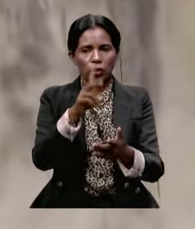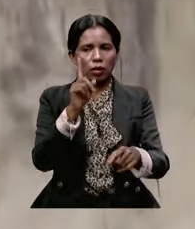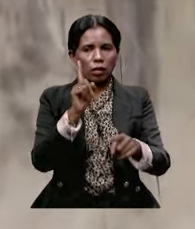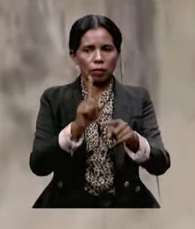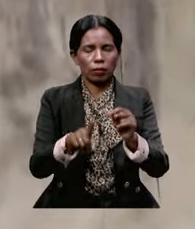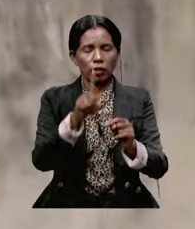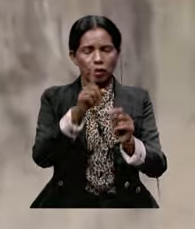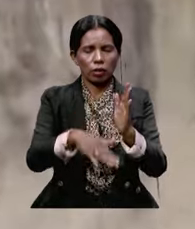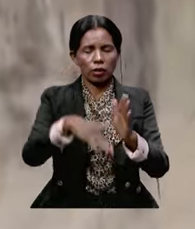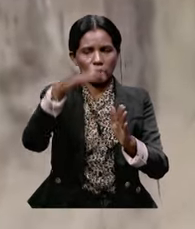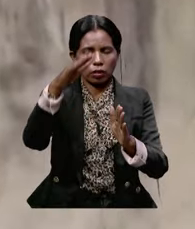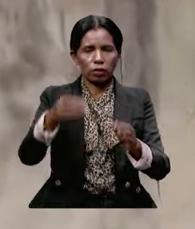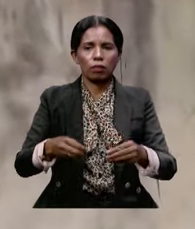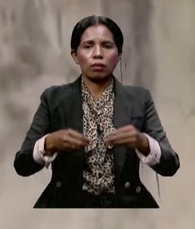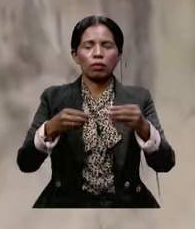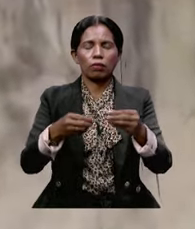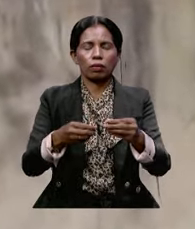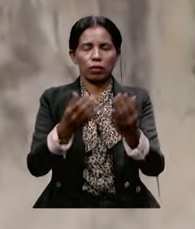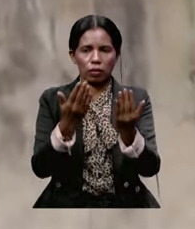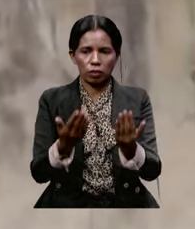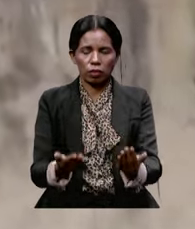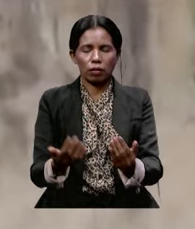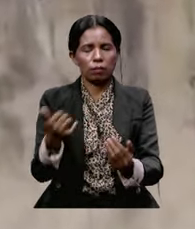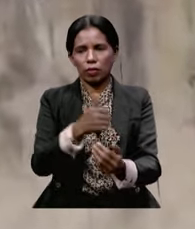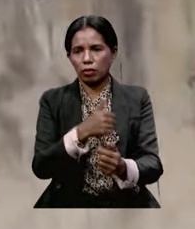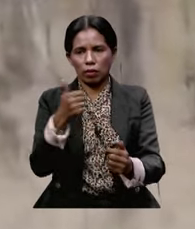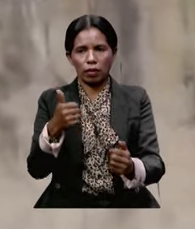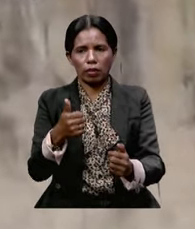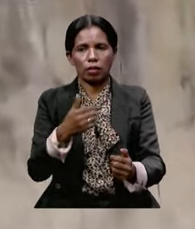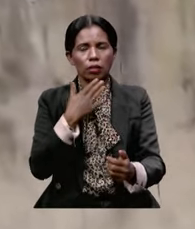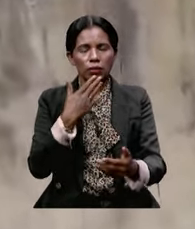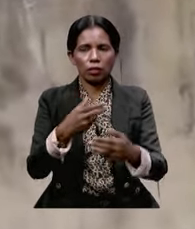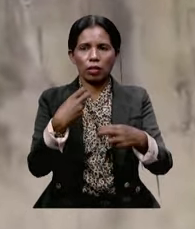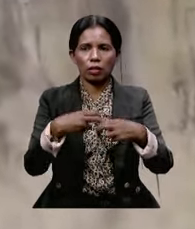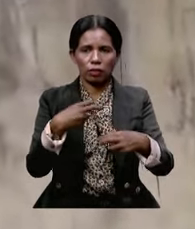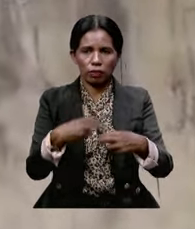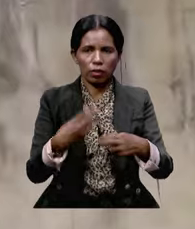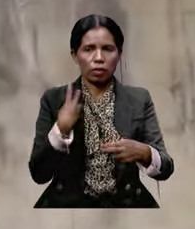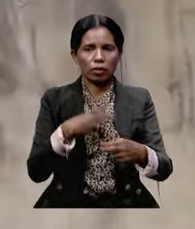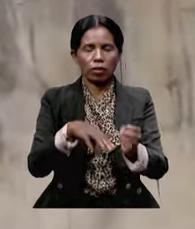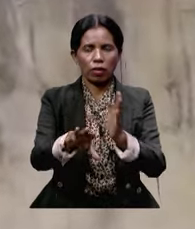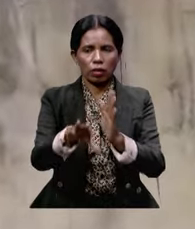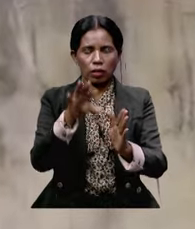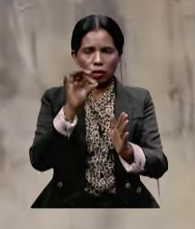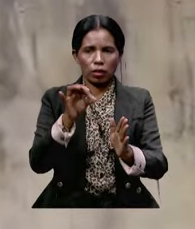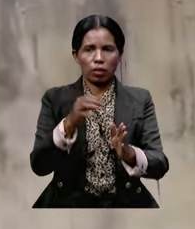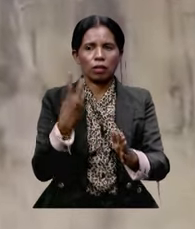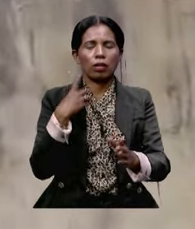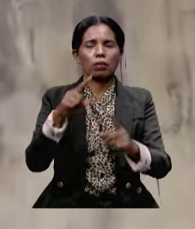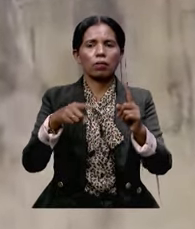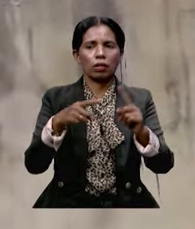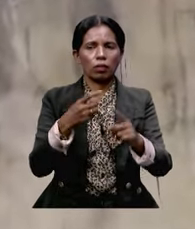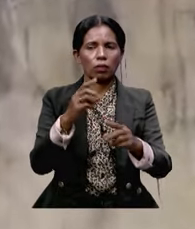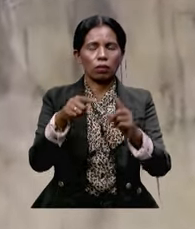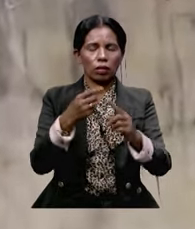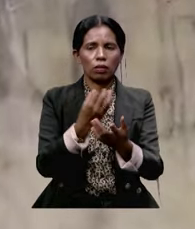ida liu ho di foto dan baselo e ida fale nene difícil e tat retan enquanto bahira quando osam